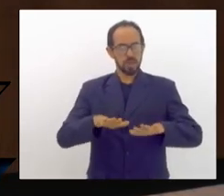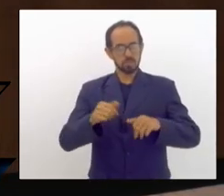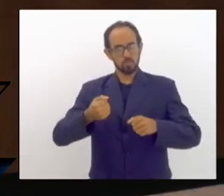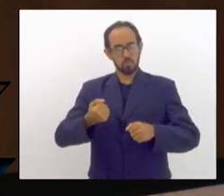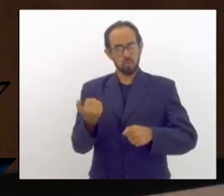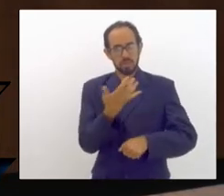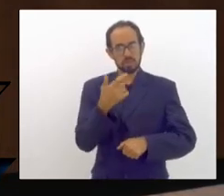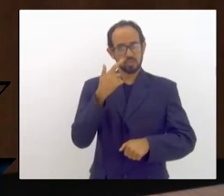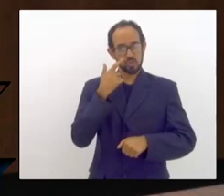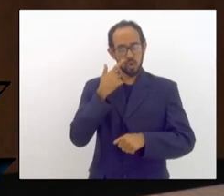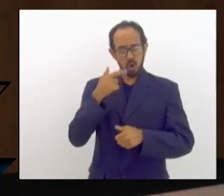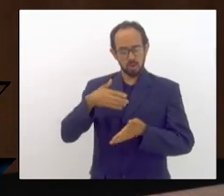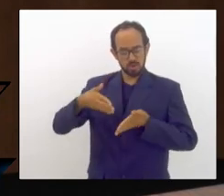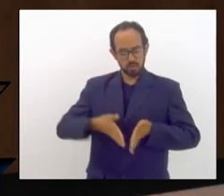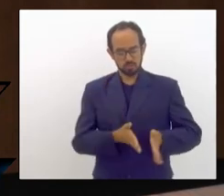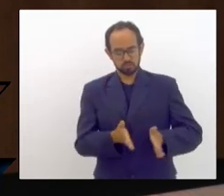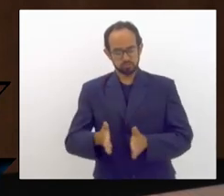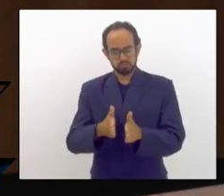trajetória de vida